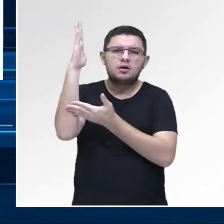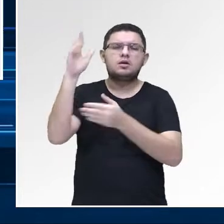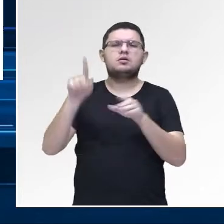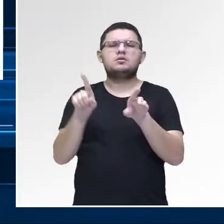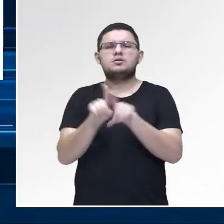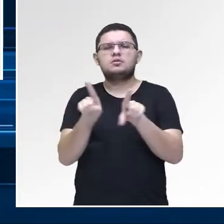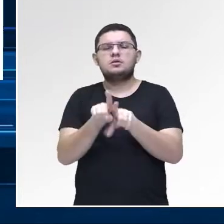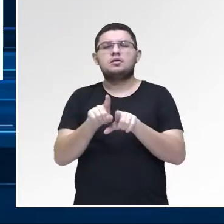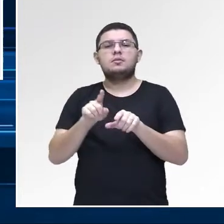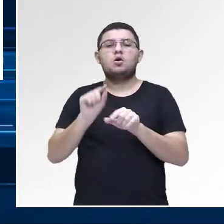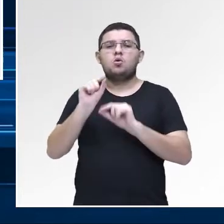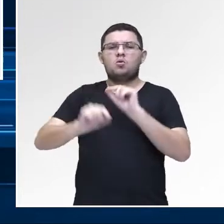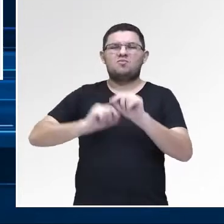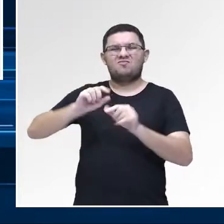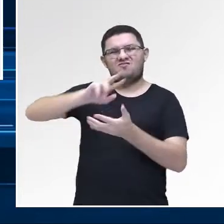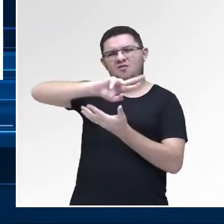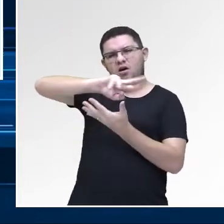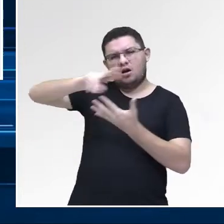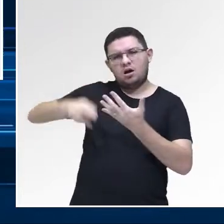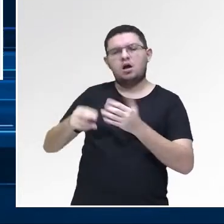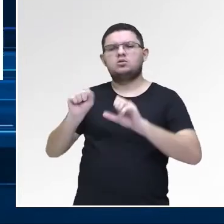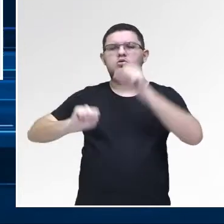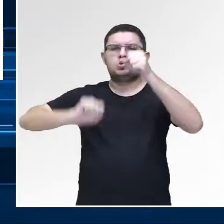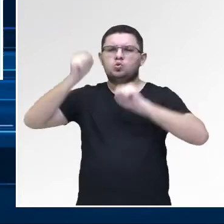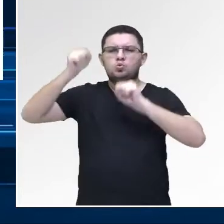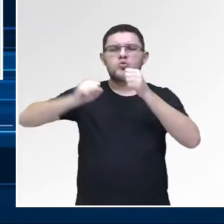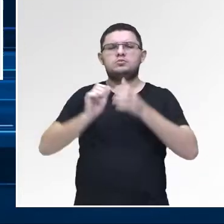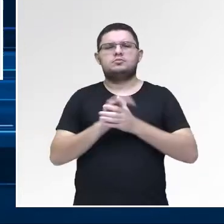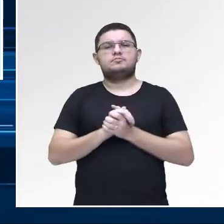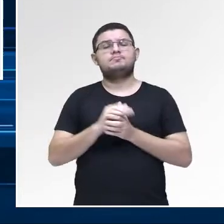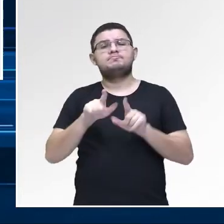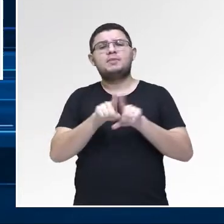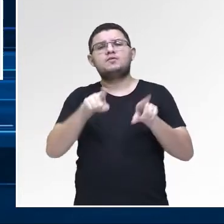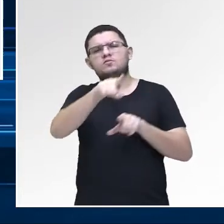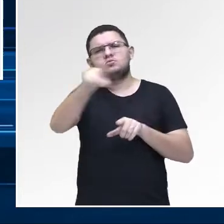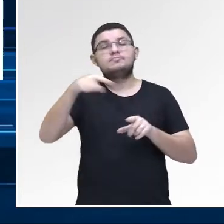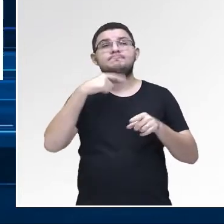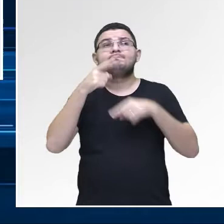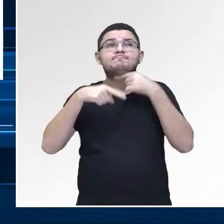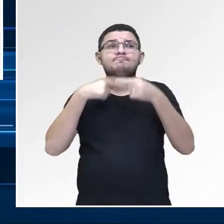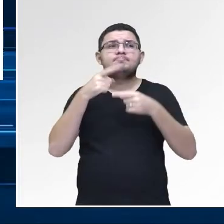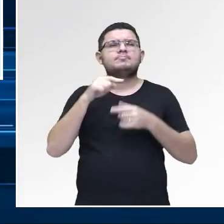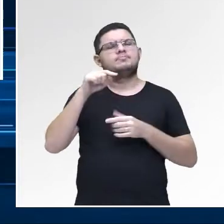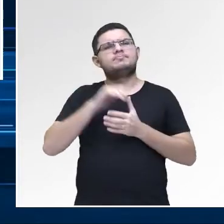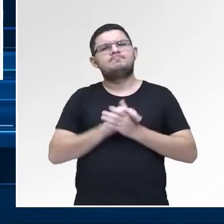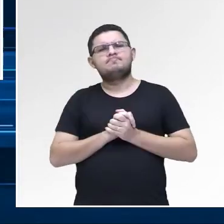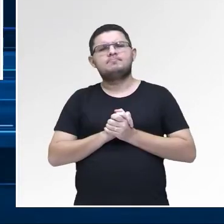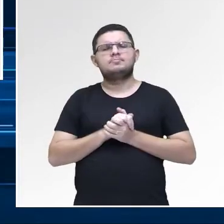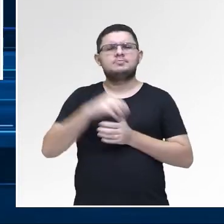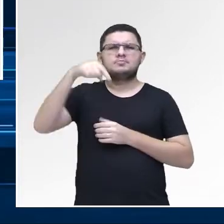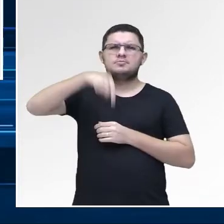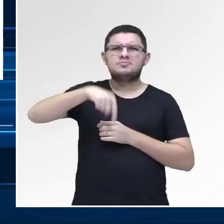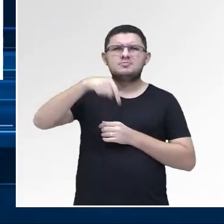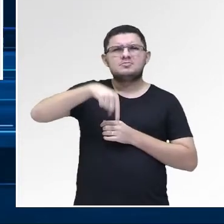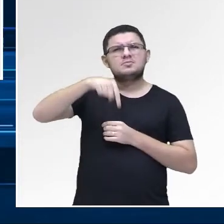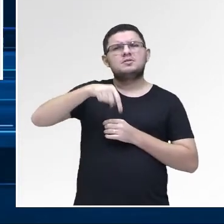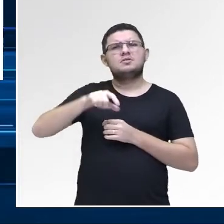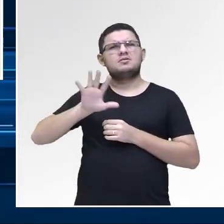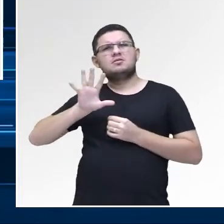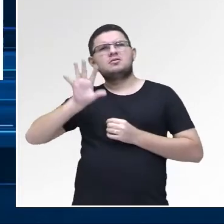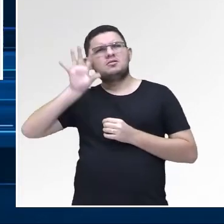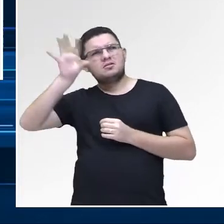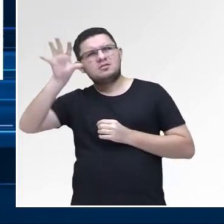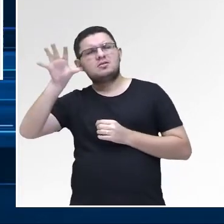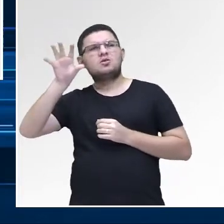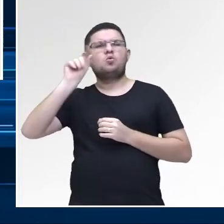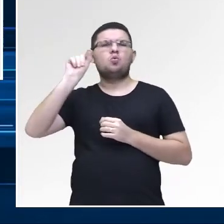fumo. Aí vocês podem até perguntar, professora, por que nessa parte, né, onde